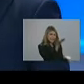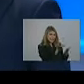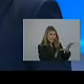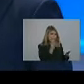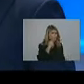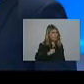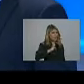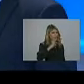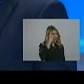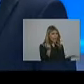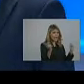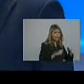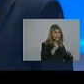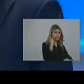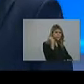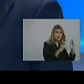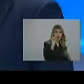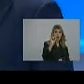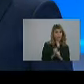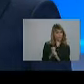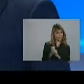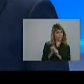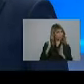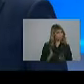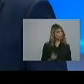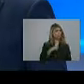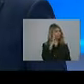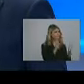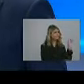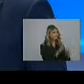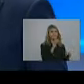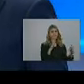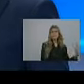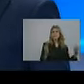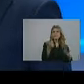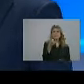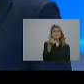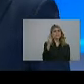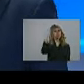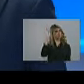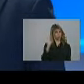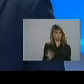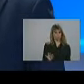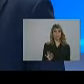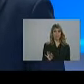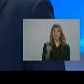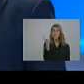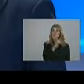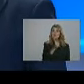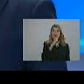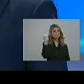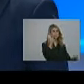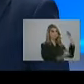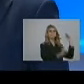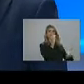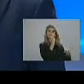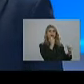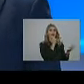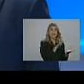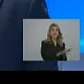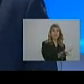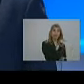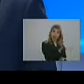e capacidade de investimento. Durante os 8 anos, nós investimos cerca de 16%, fizemos em investimento dos gastos totais.